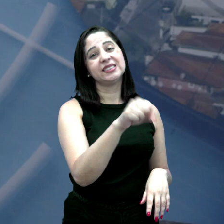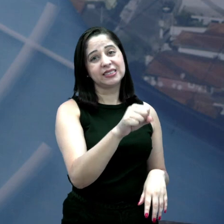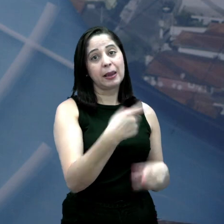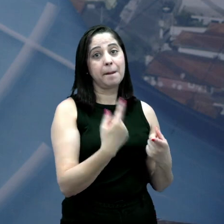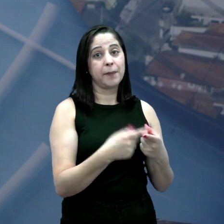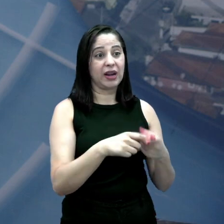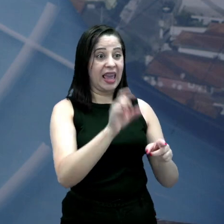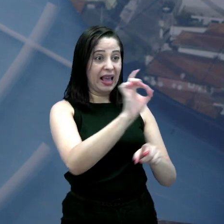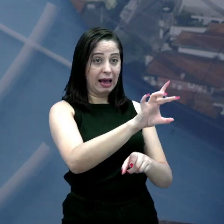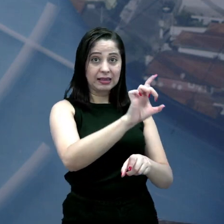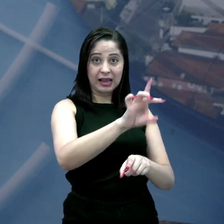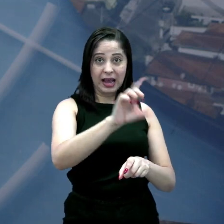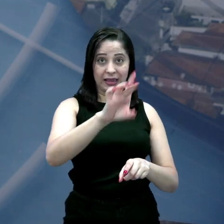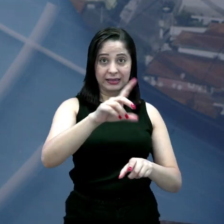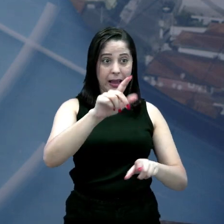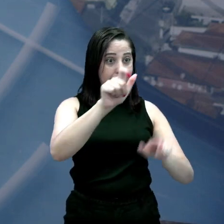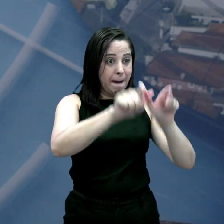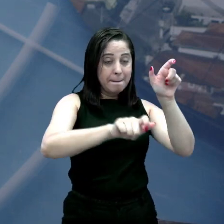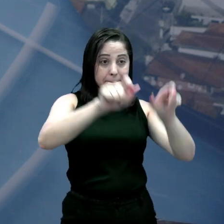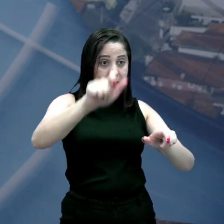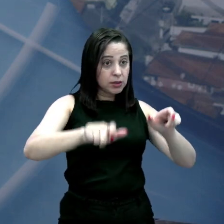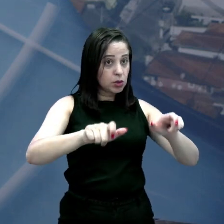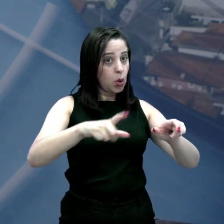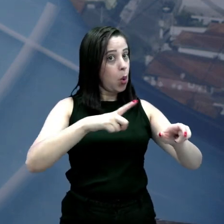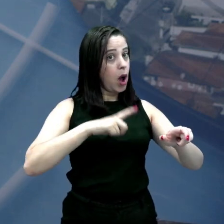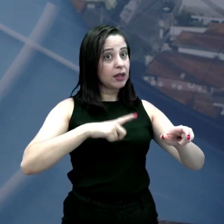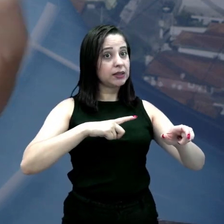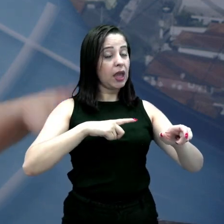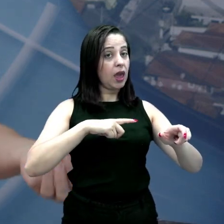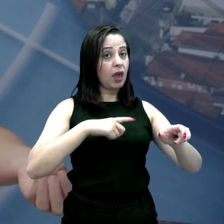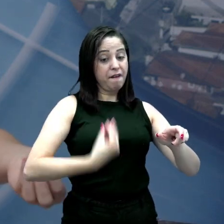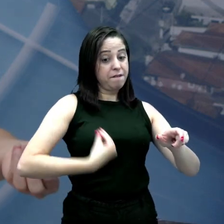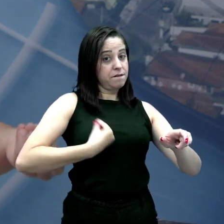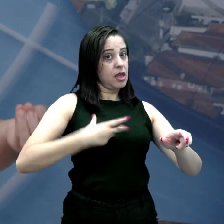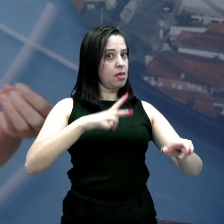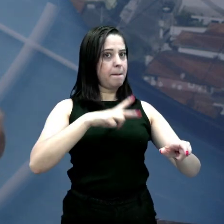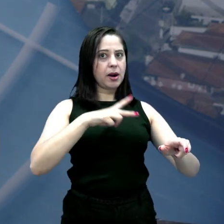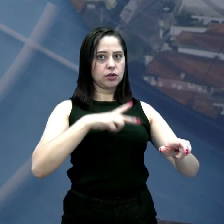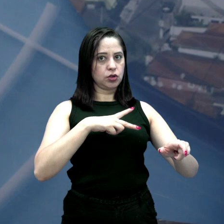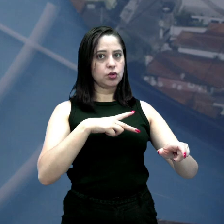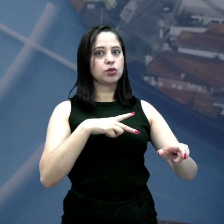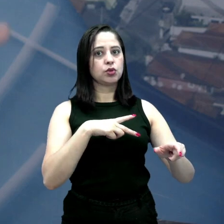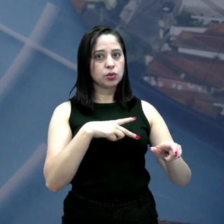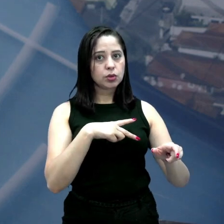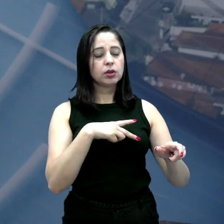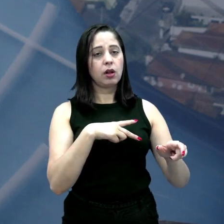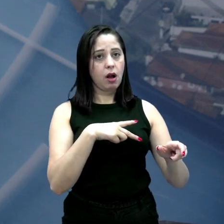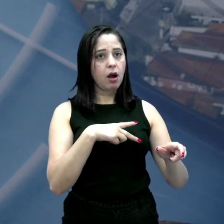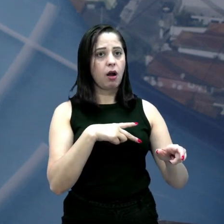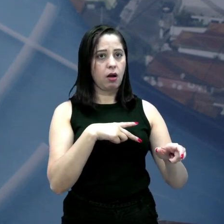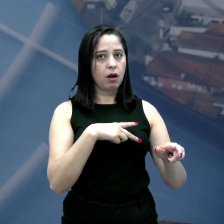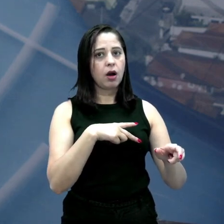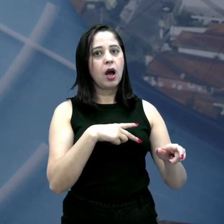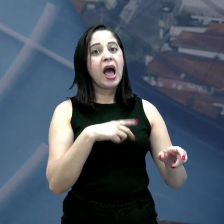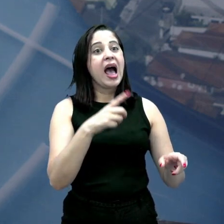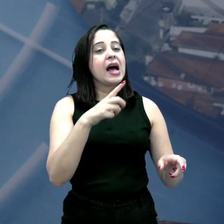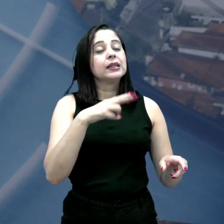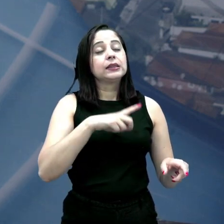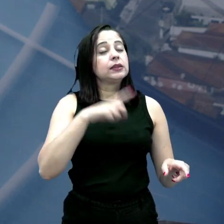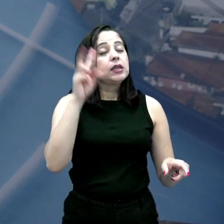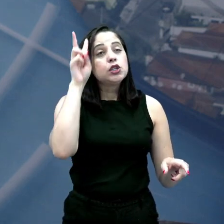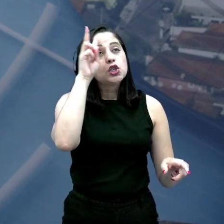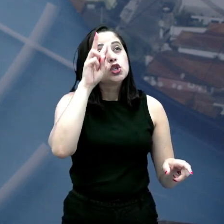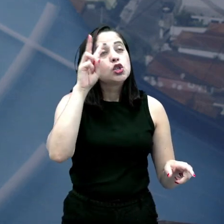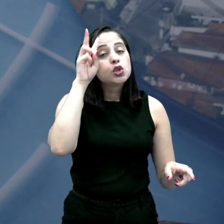né? A gente tem que pensar também no psicológico, né? Você deixa uma vida aqui, né? A gente está falando de muitas histórias, muitas